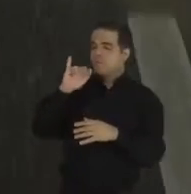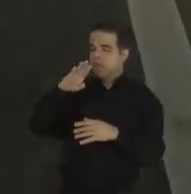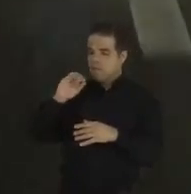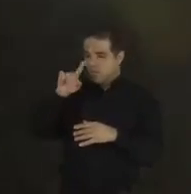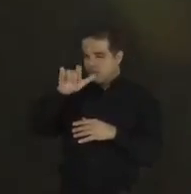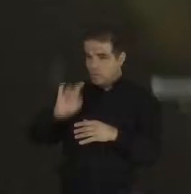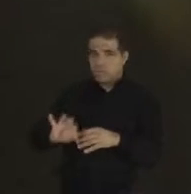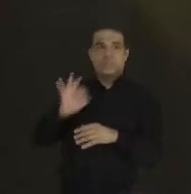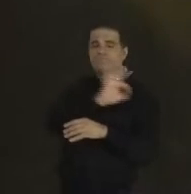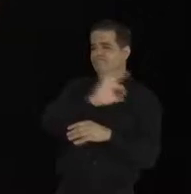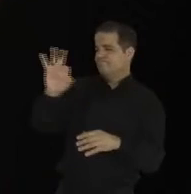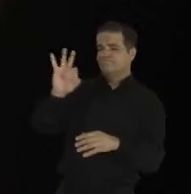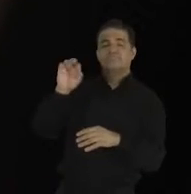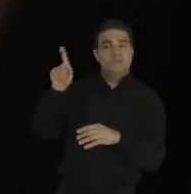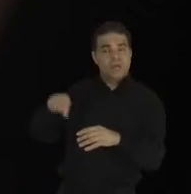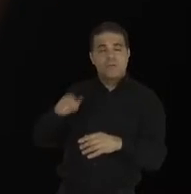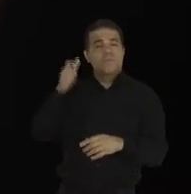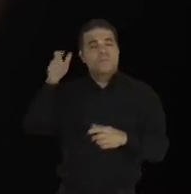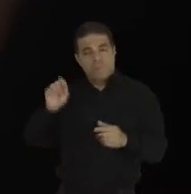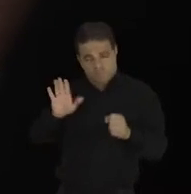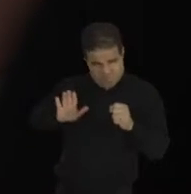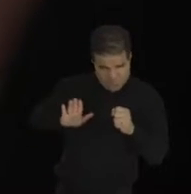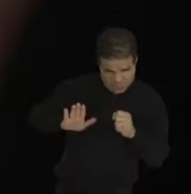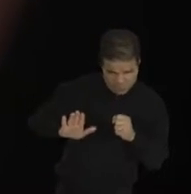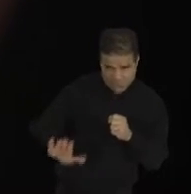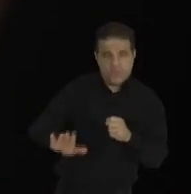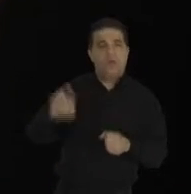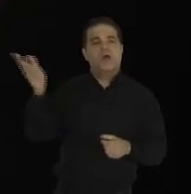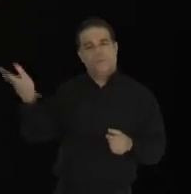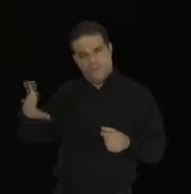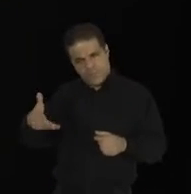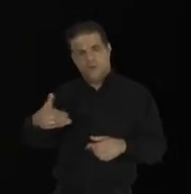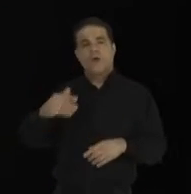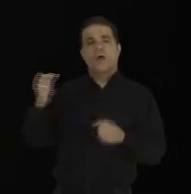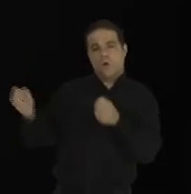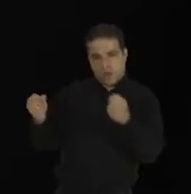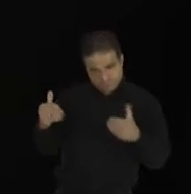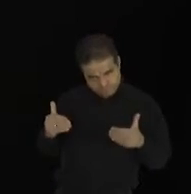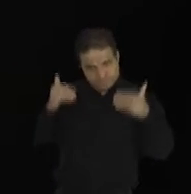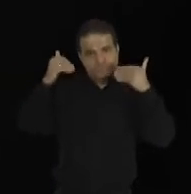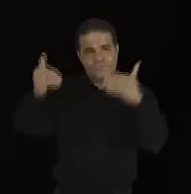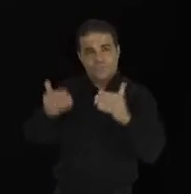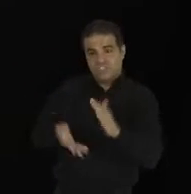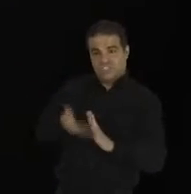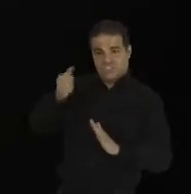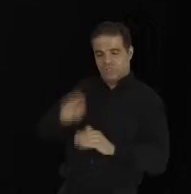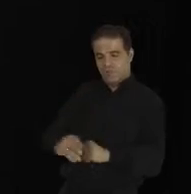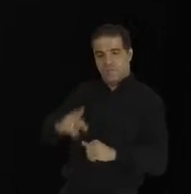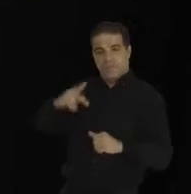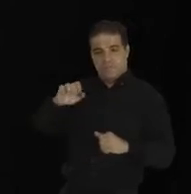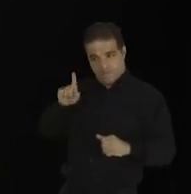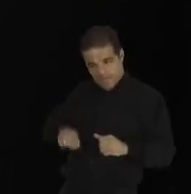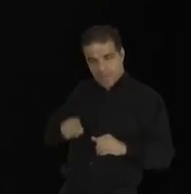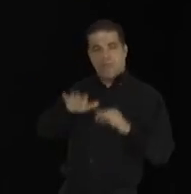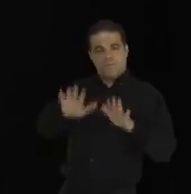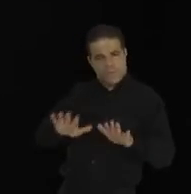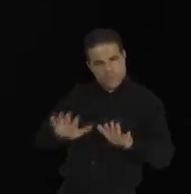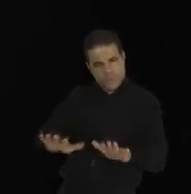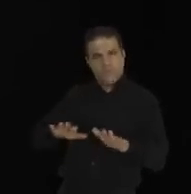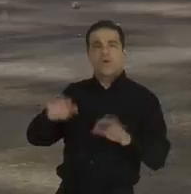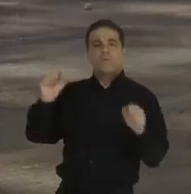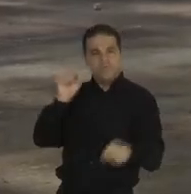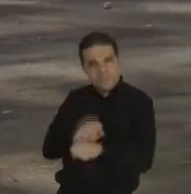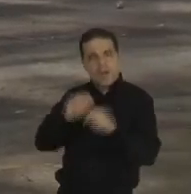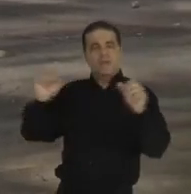funcionando o sistema uma pedra ou seja você fez uma cuidadora o carro daí para frente mas quando você tira o pé ele começa a frear até